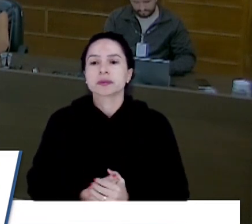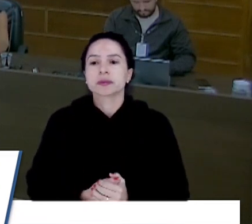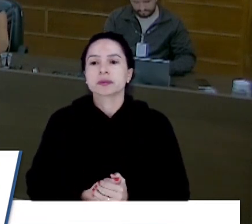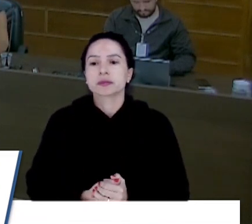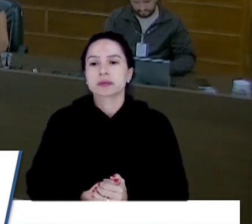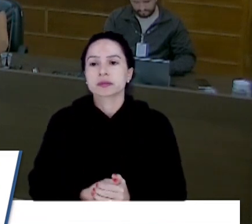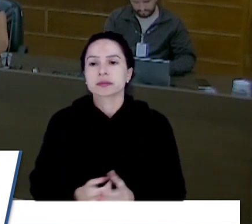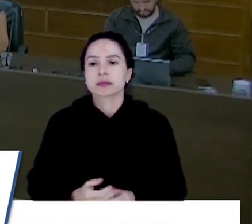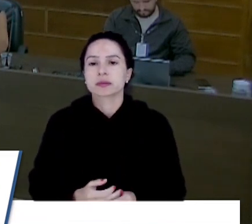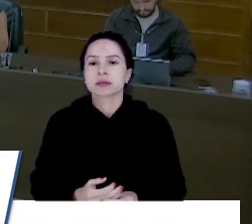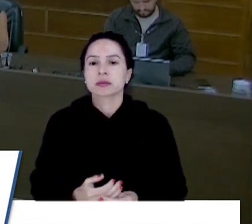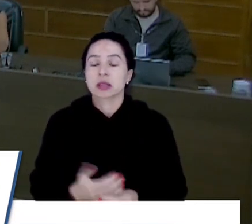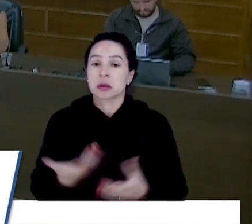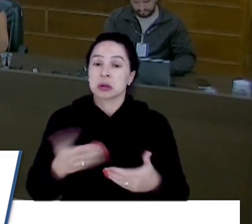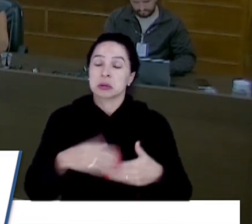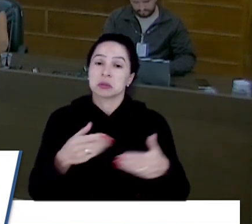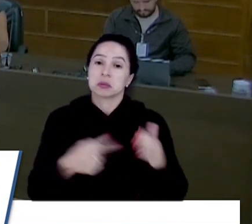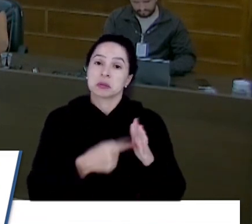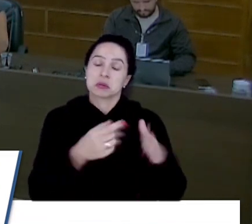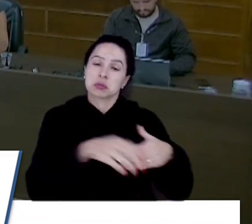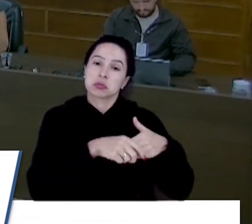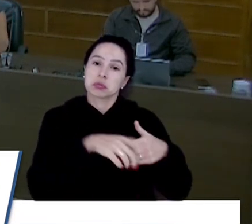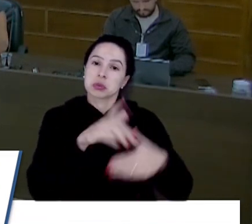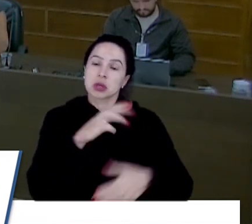Eu queria primeiro cumprimentar o Rogério